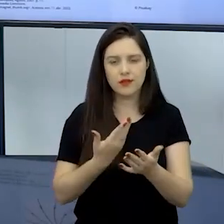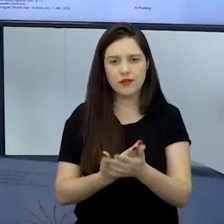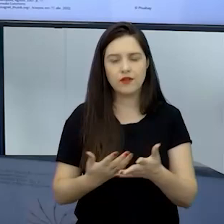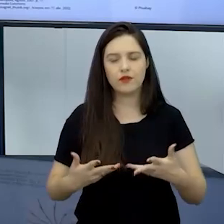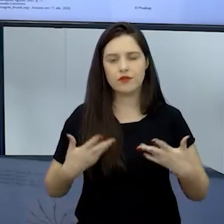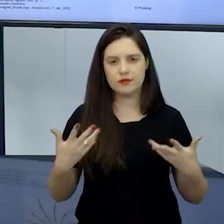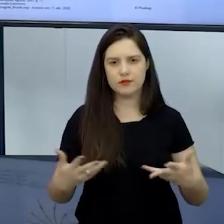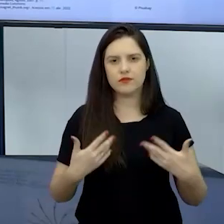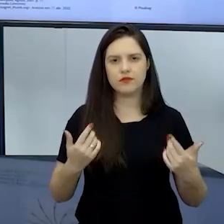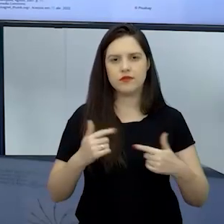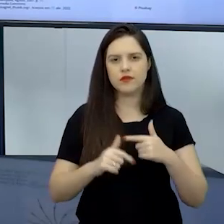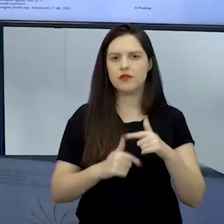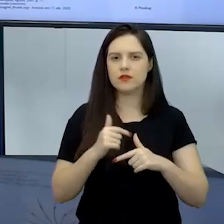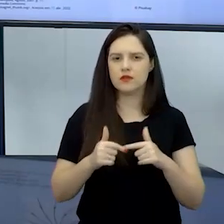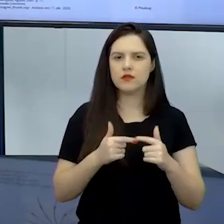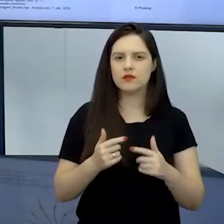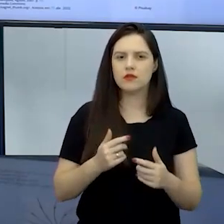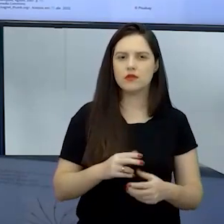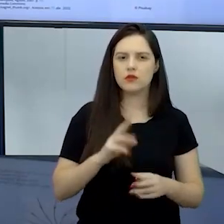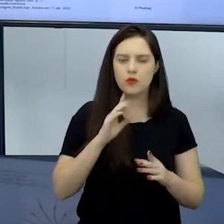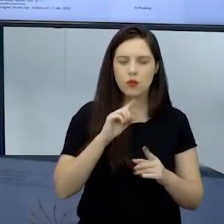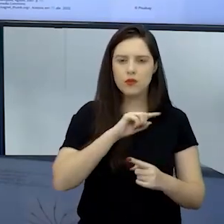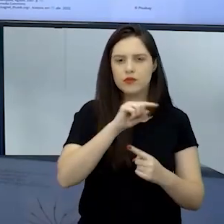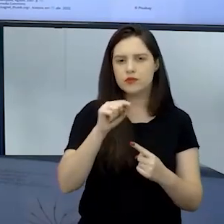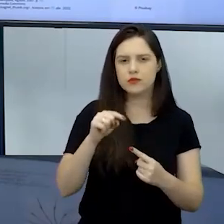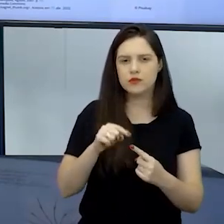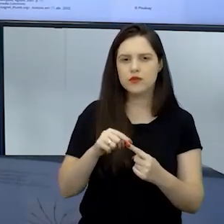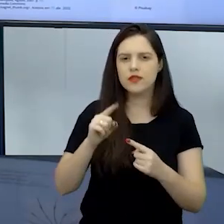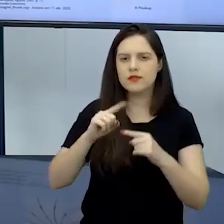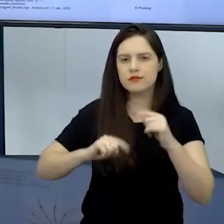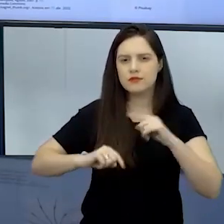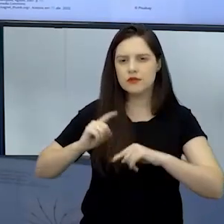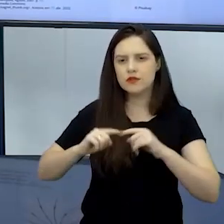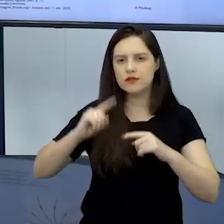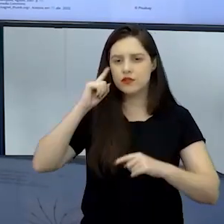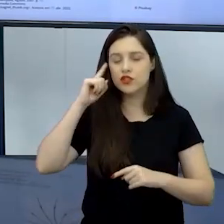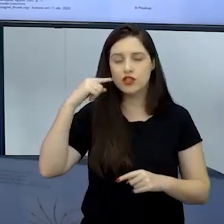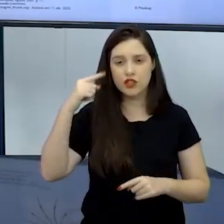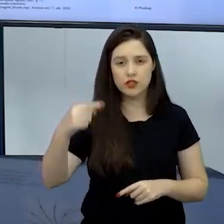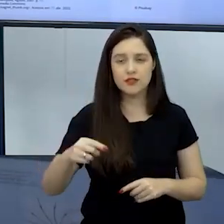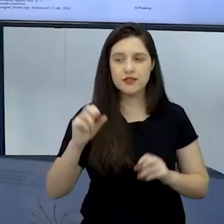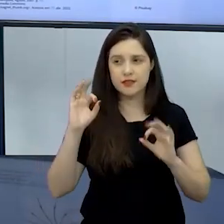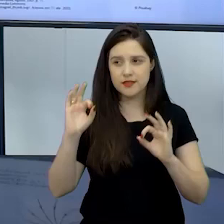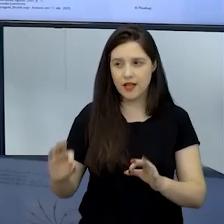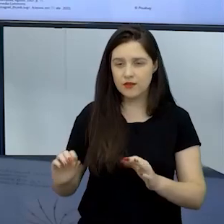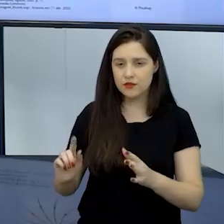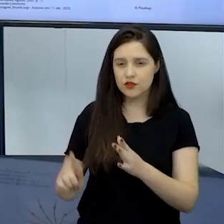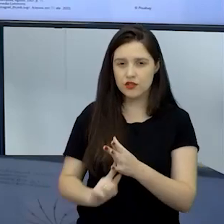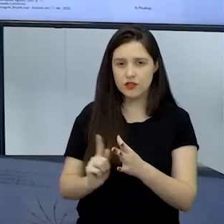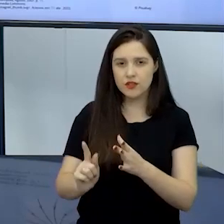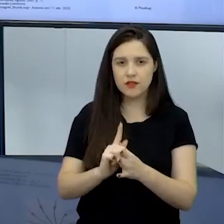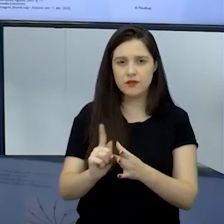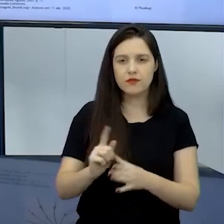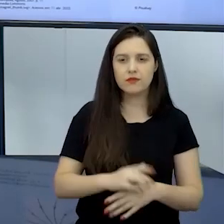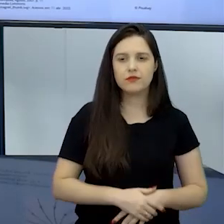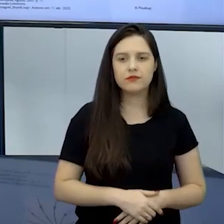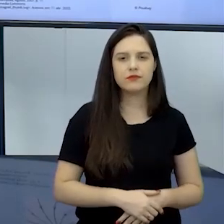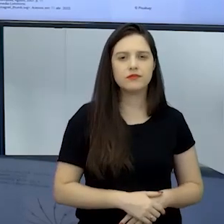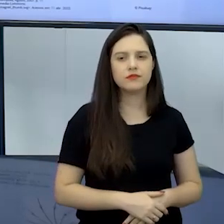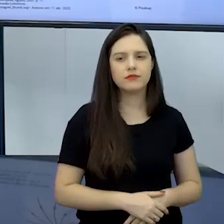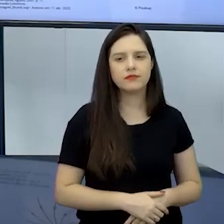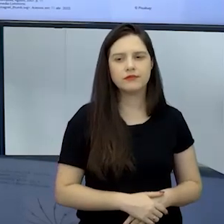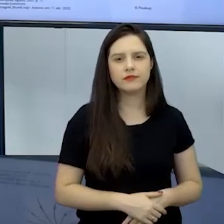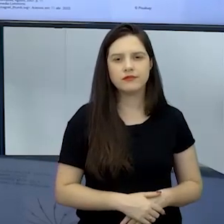pode trabalhar com magnetismo aí, né, no caso, com esses materiais aí, no dia a dia. Certo, Gibalina? Entendi. Boa pergunta, Gibalina, hein? Boa pergunta essa questão,